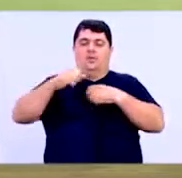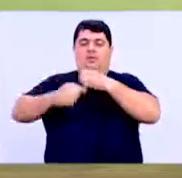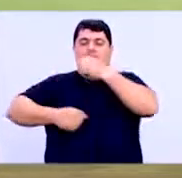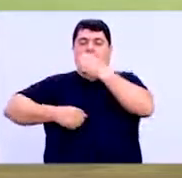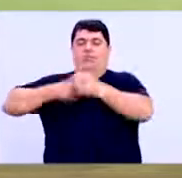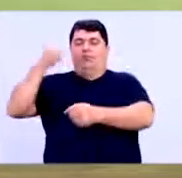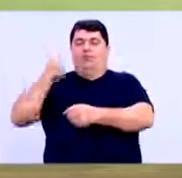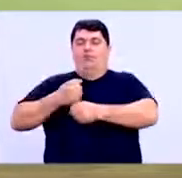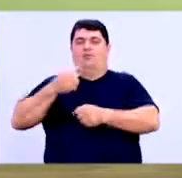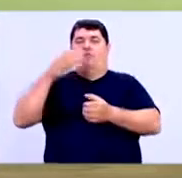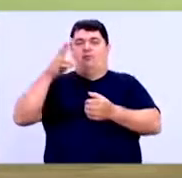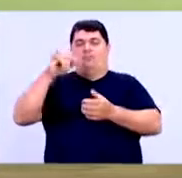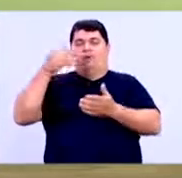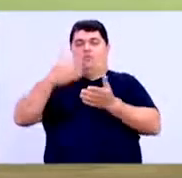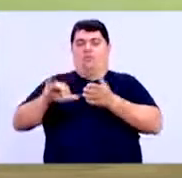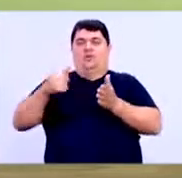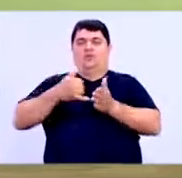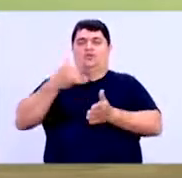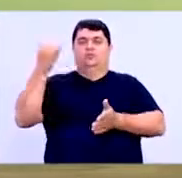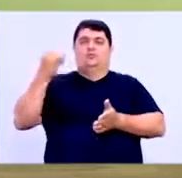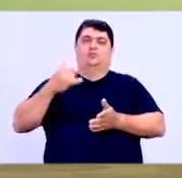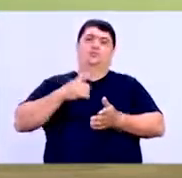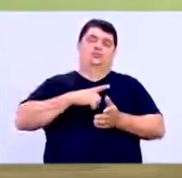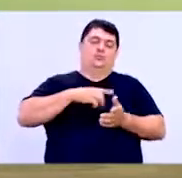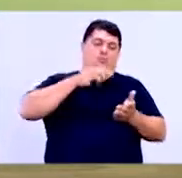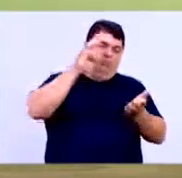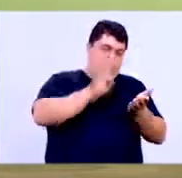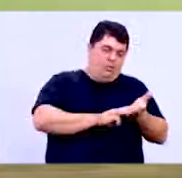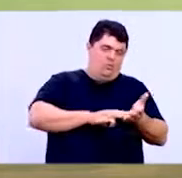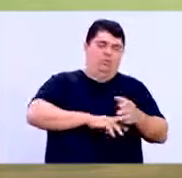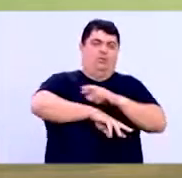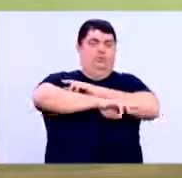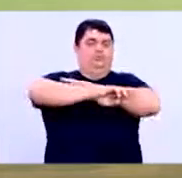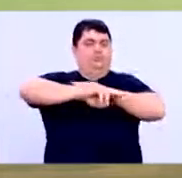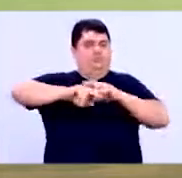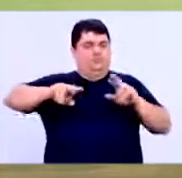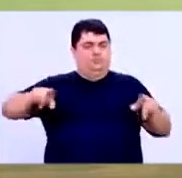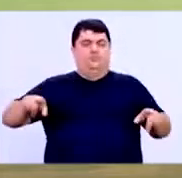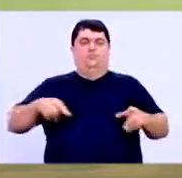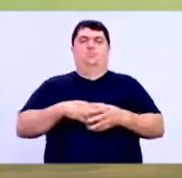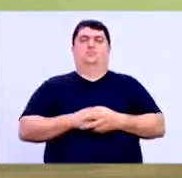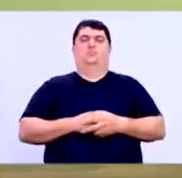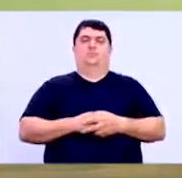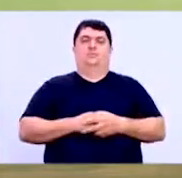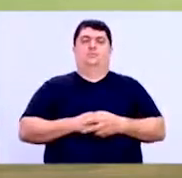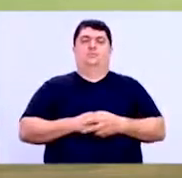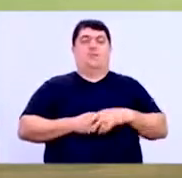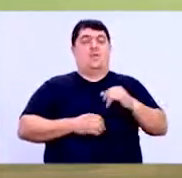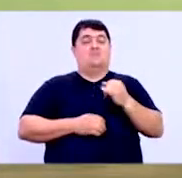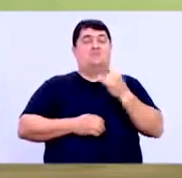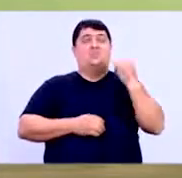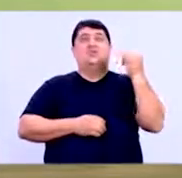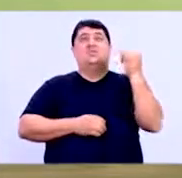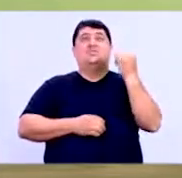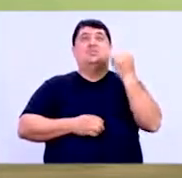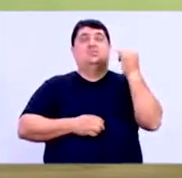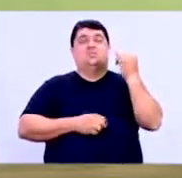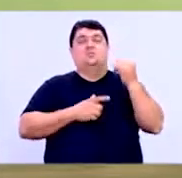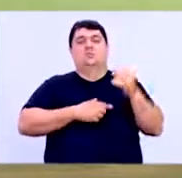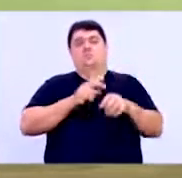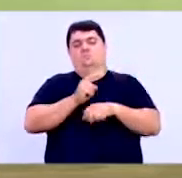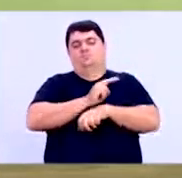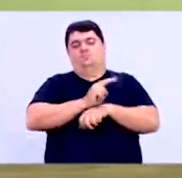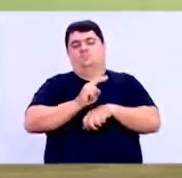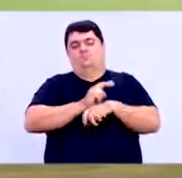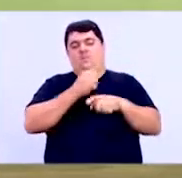de lucro, você vai ter que pagar em juros, em multas, nesse, sua mercadoria. Então é importante fazer o controle